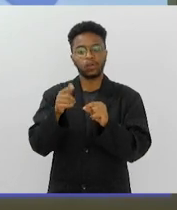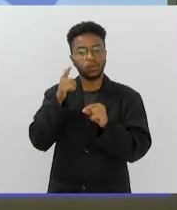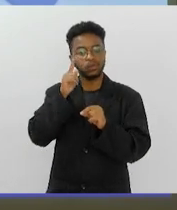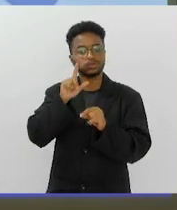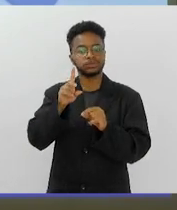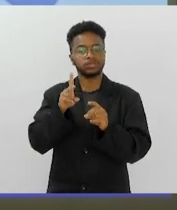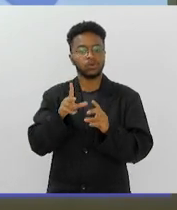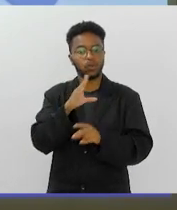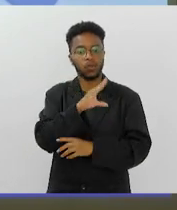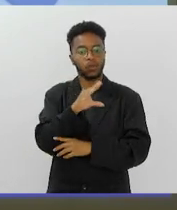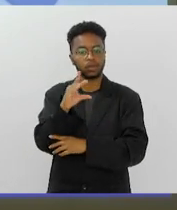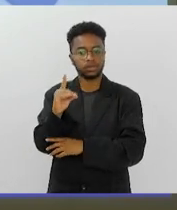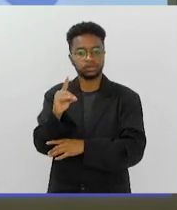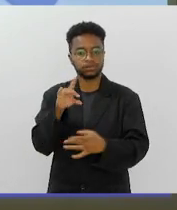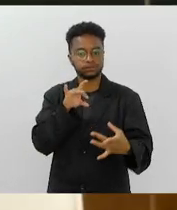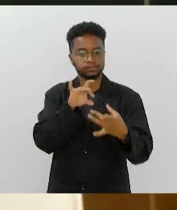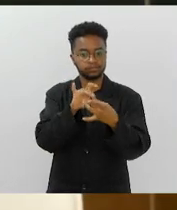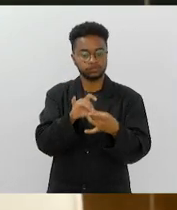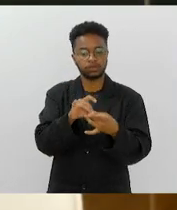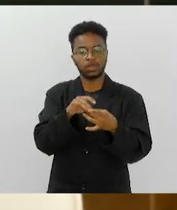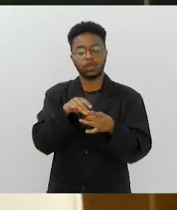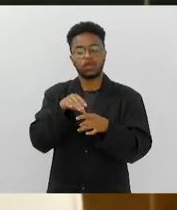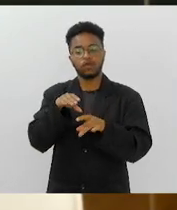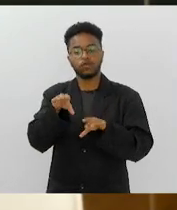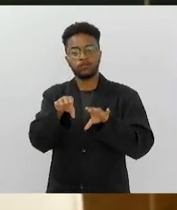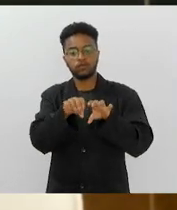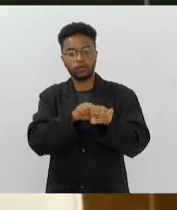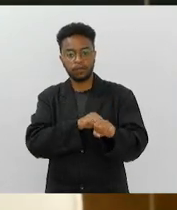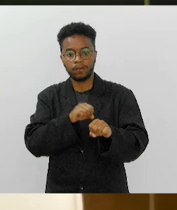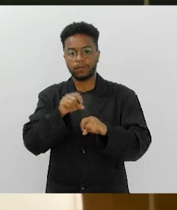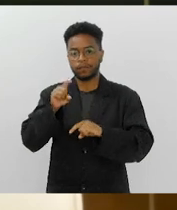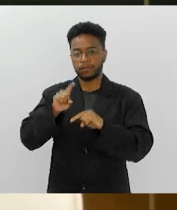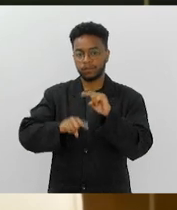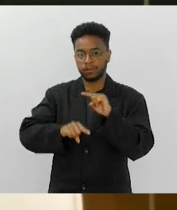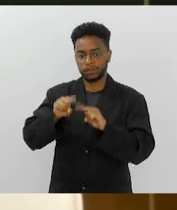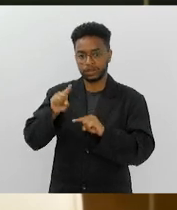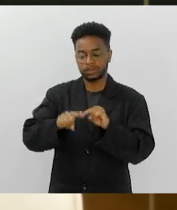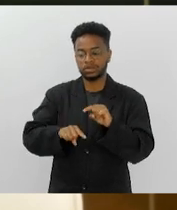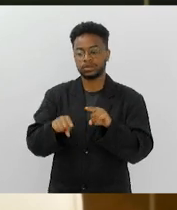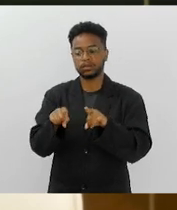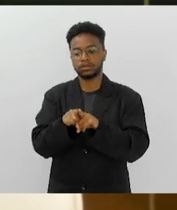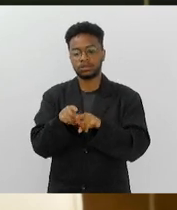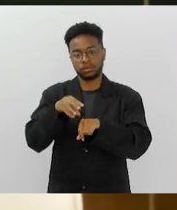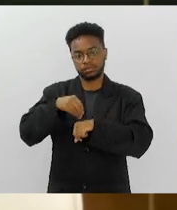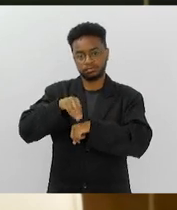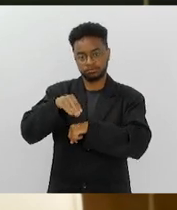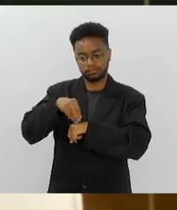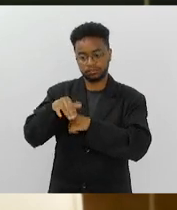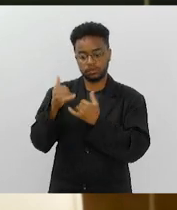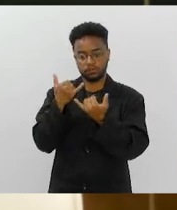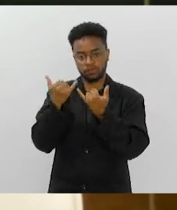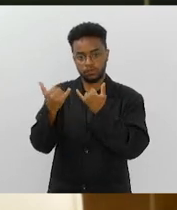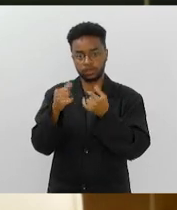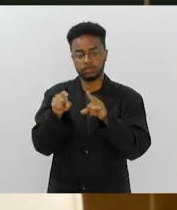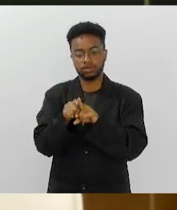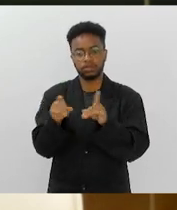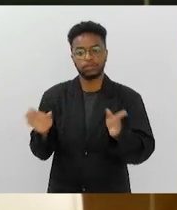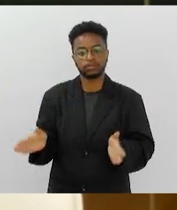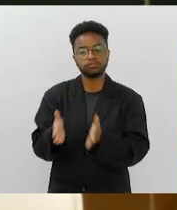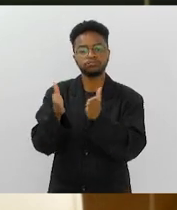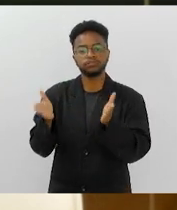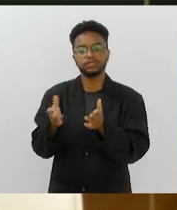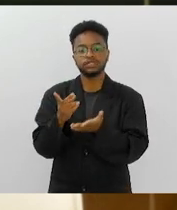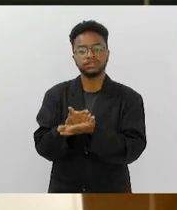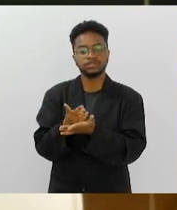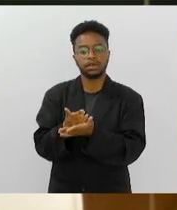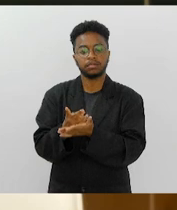né, entre formação, entre material também informativo, promoção contínua de formação